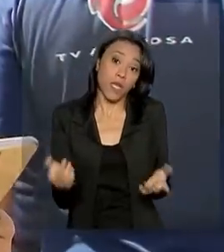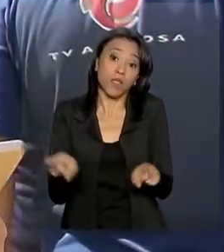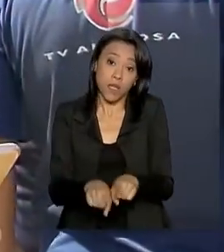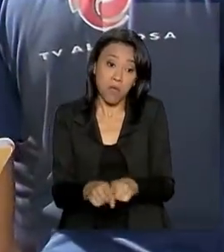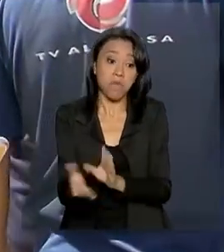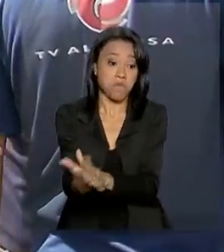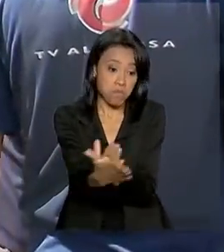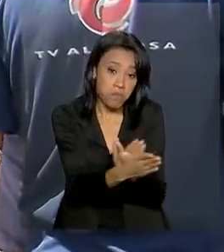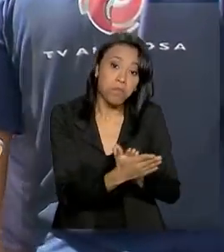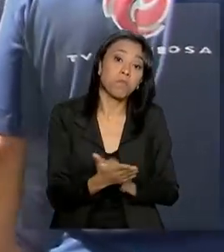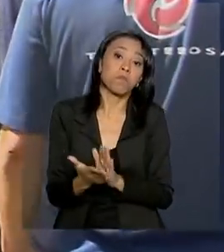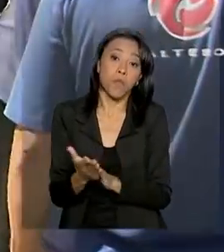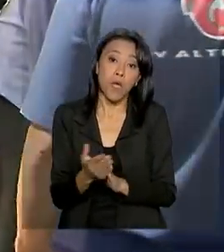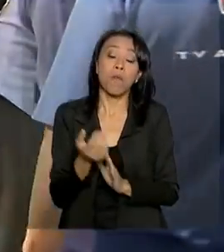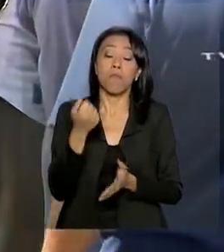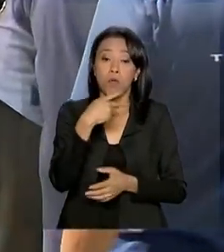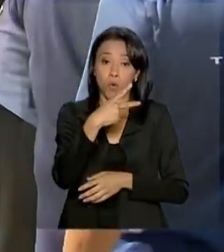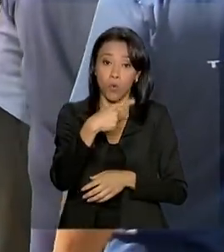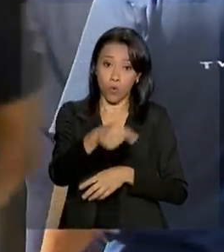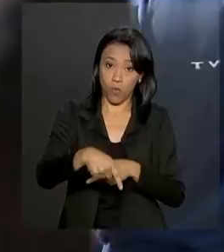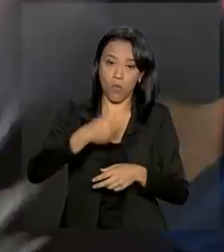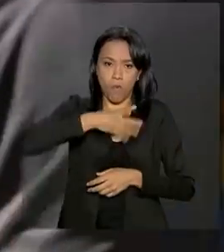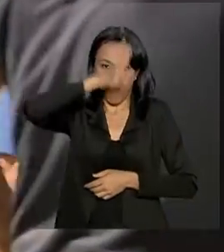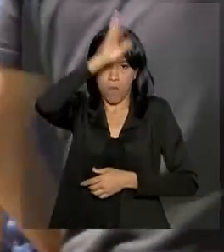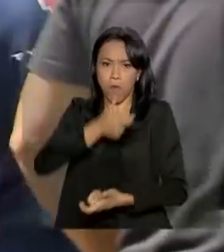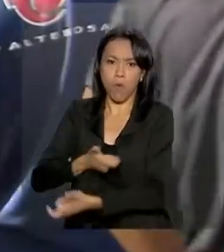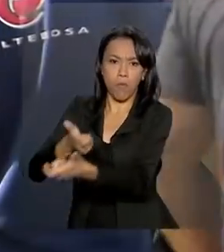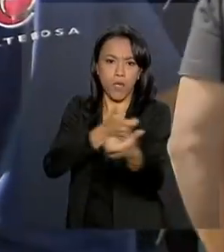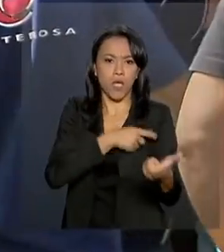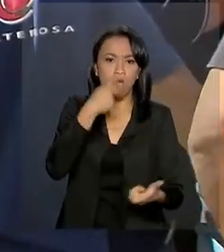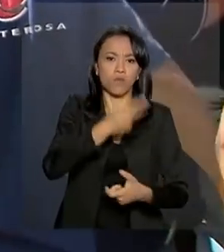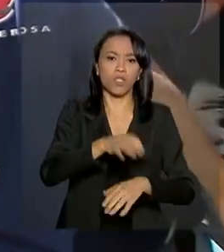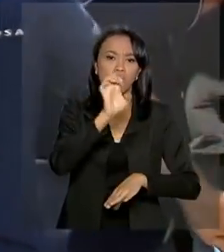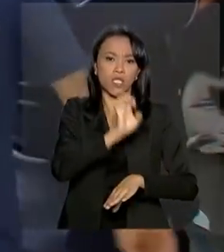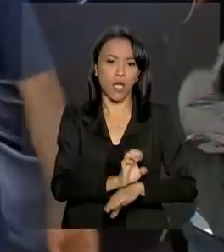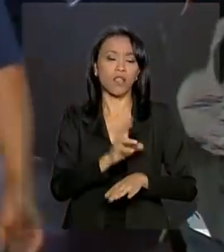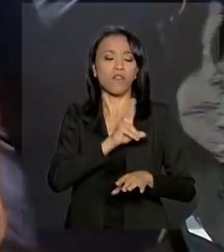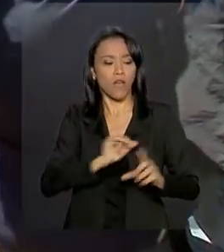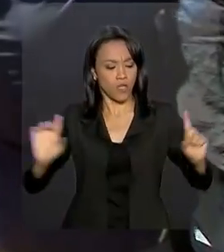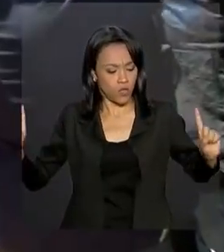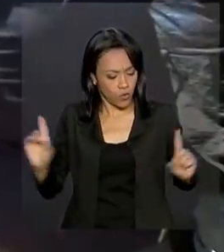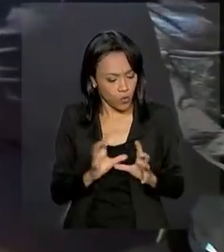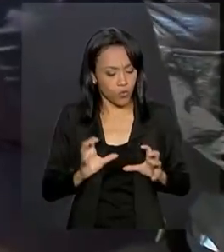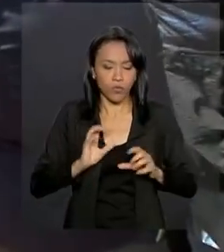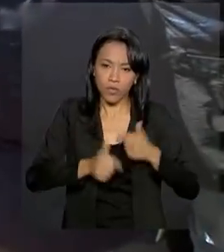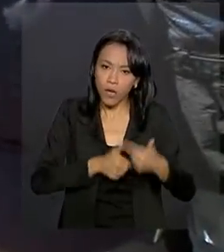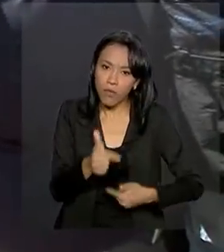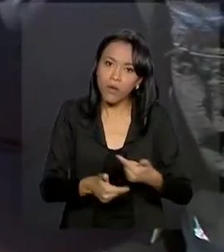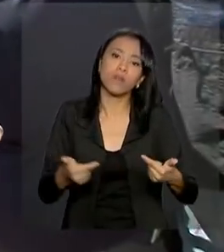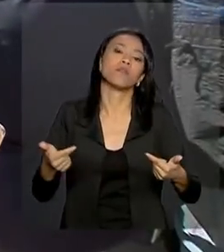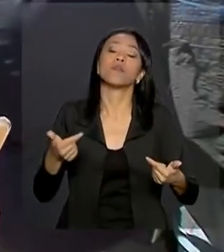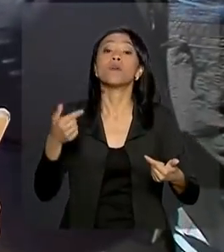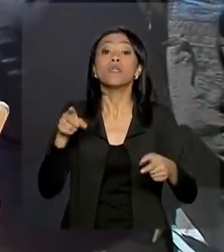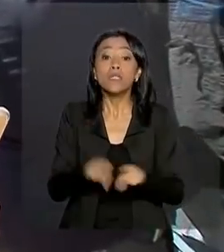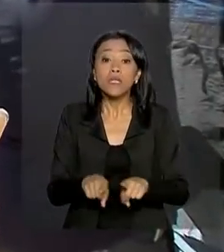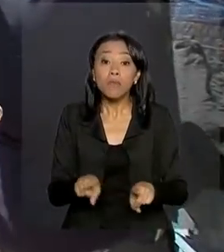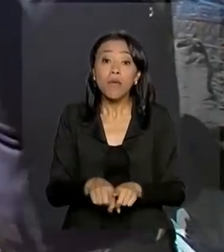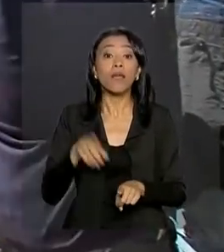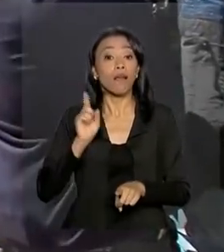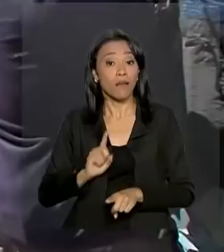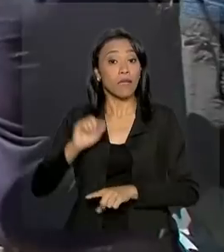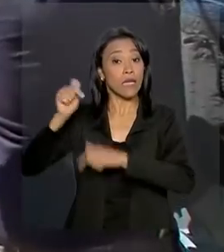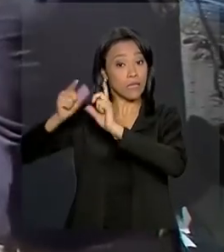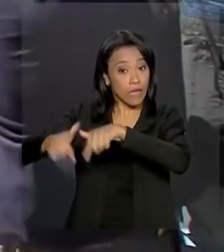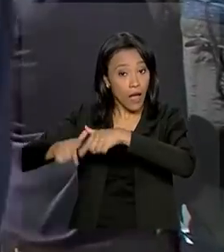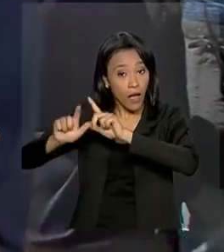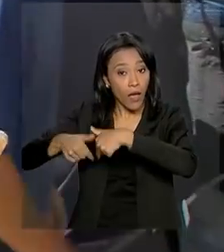o trabalho do Corpo de Bombeiros de Minas Gerais e disse que eles vão trabalhar lado a lado com as equipes locais. Ainda em Israel,